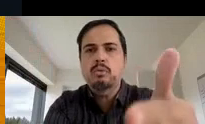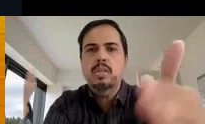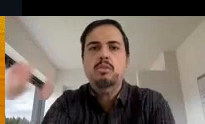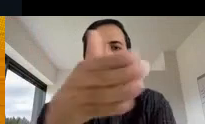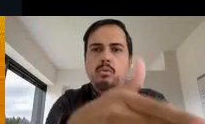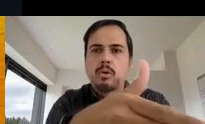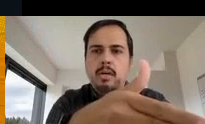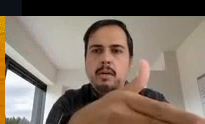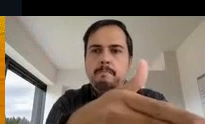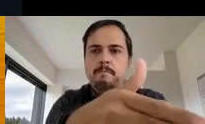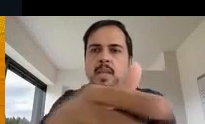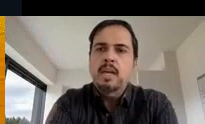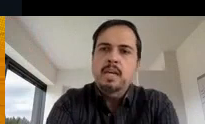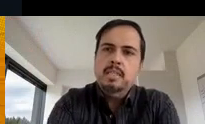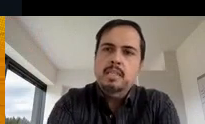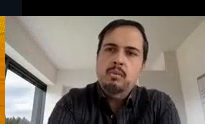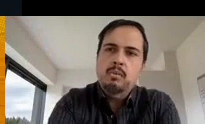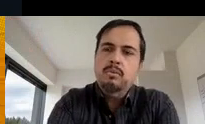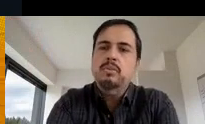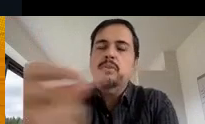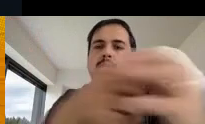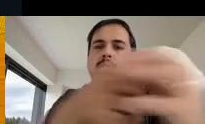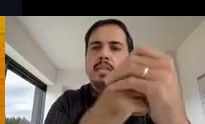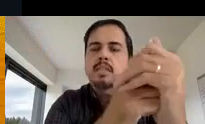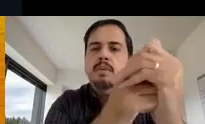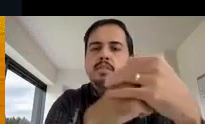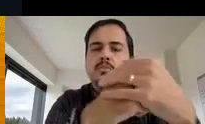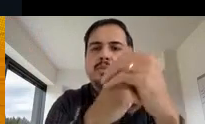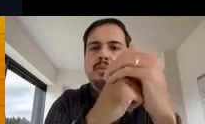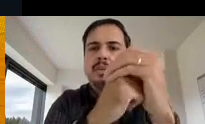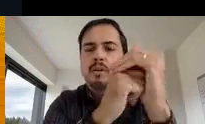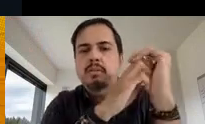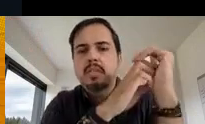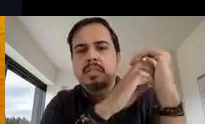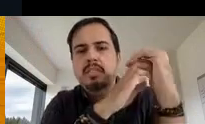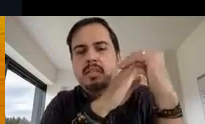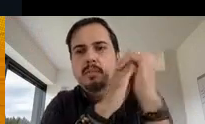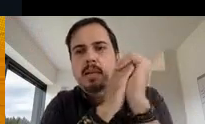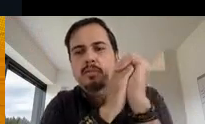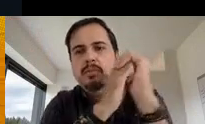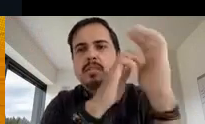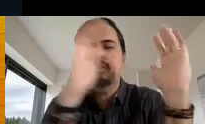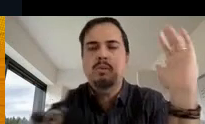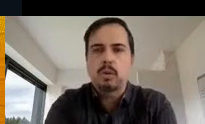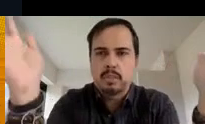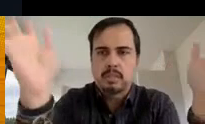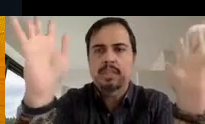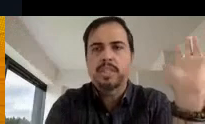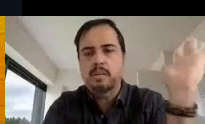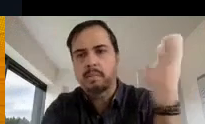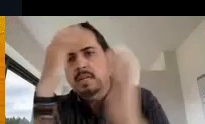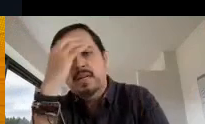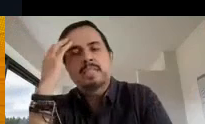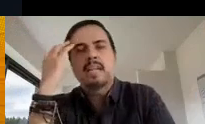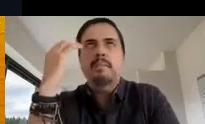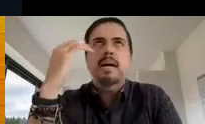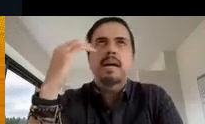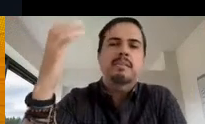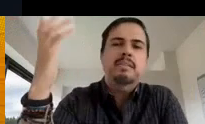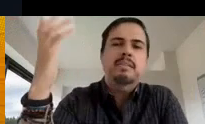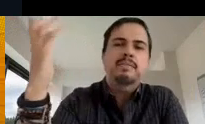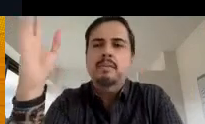habilidades. Alavancador ou detonador. E tem um coraçãozinho aqui que também é para desmistificar um negócio que a gente tem que trabalhar só onde a gente gosta,